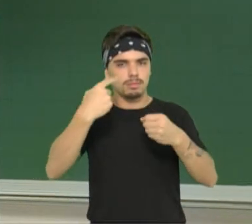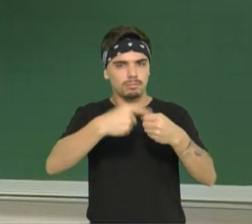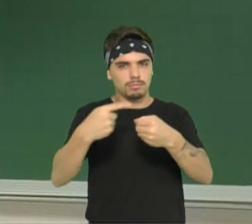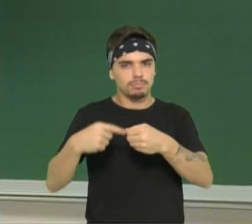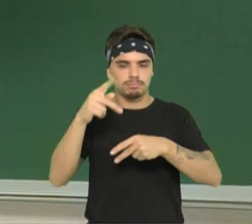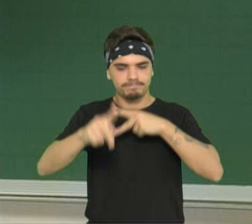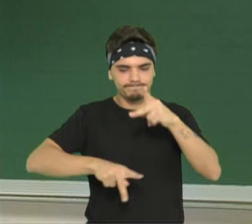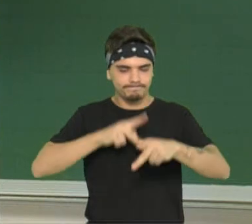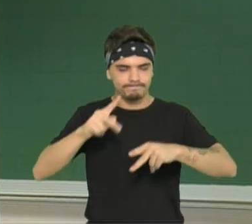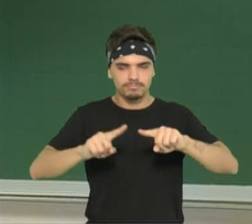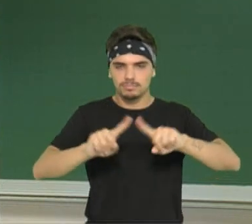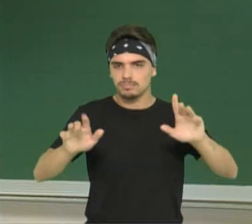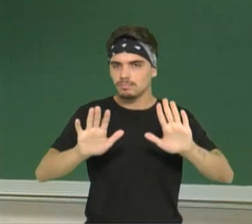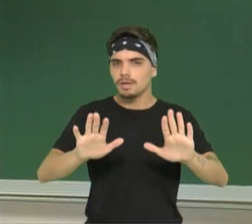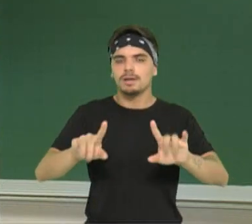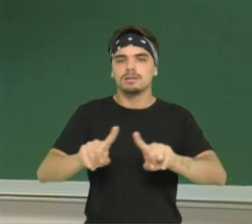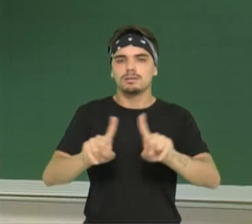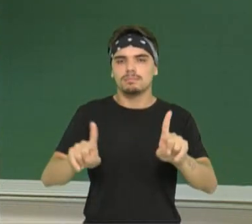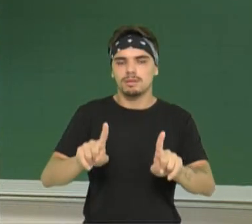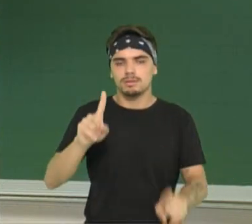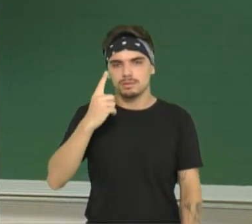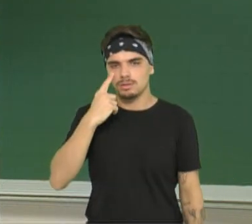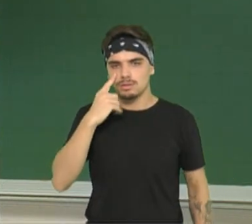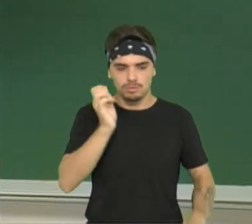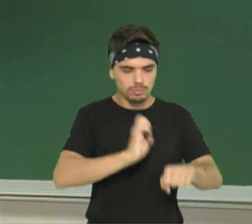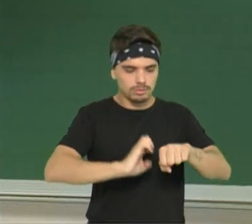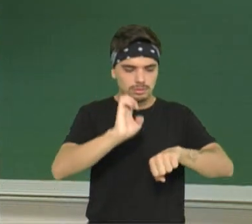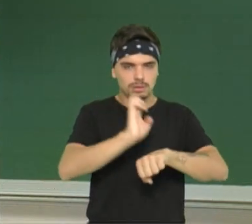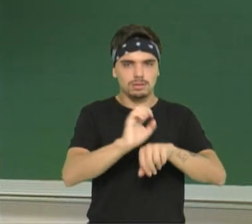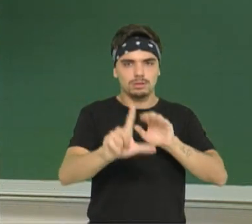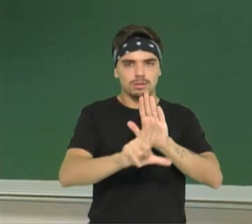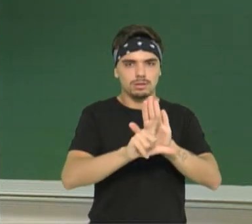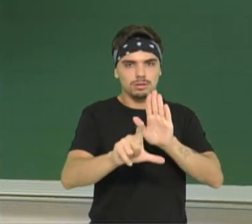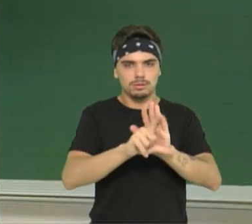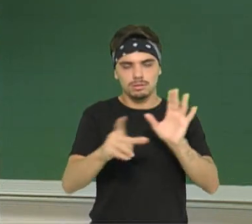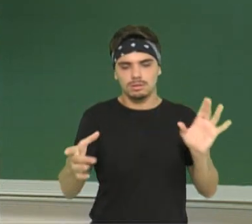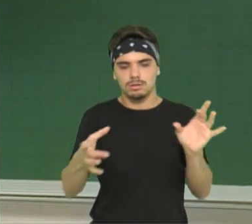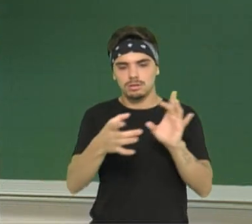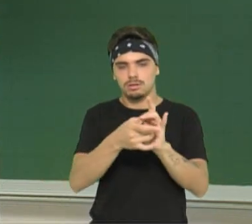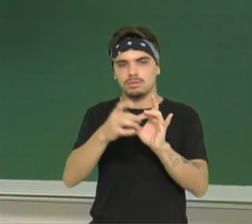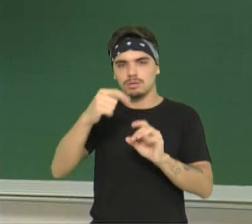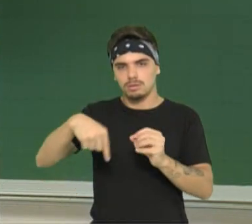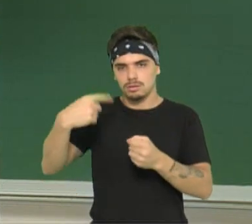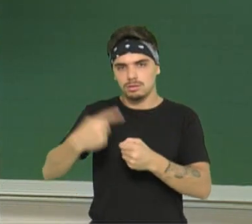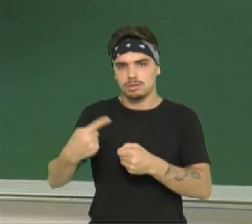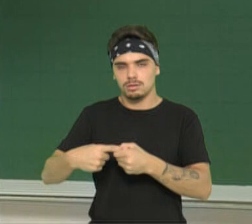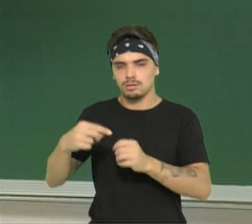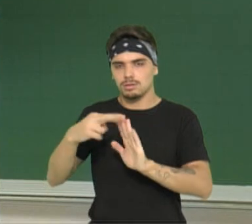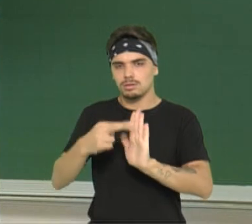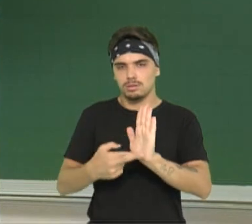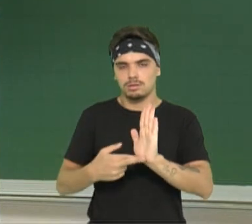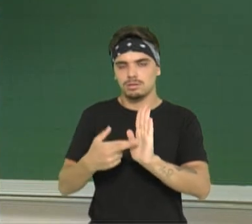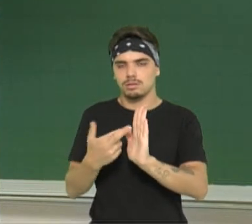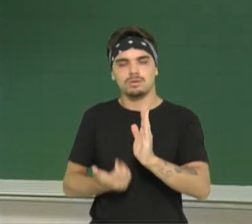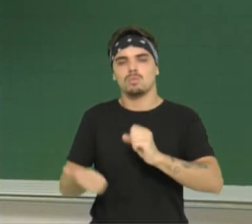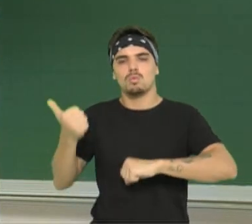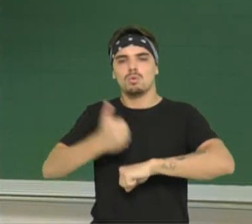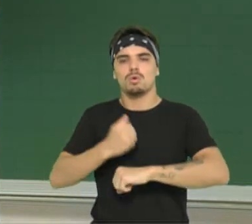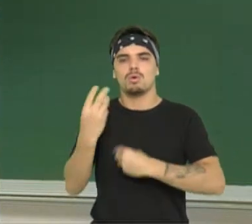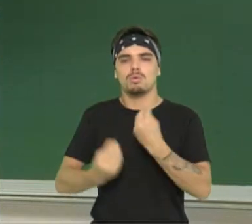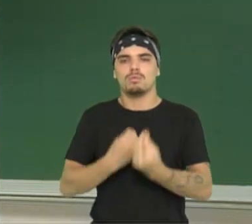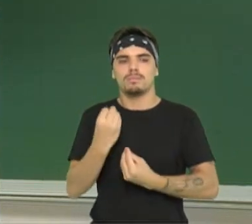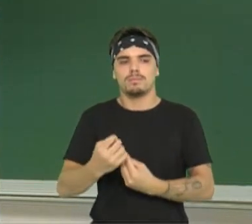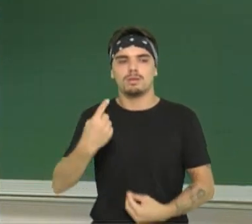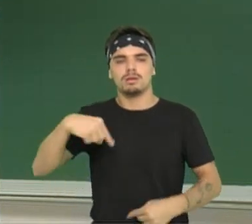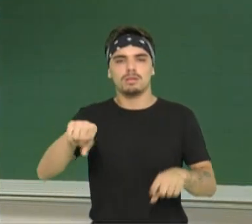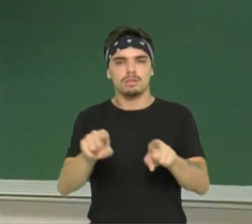urbana, mas o Estatuto das Cidades, que é um conjunto de leis que regulamenta o uso e ocupação do solo urbano,